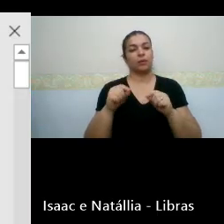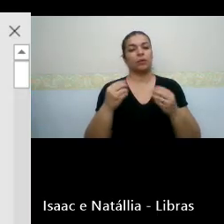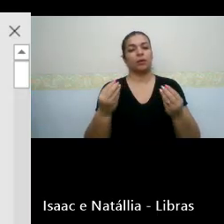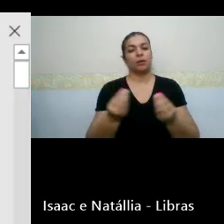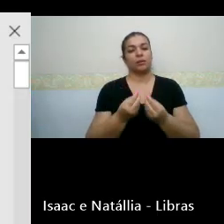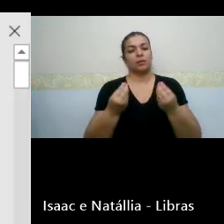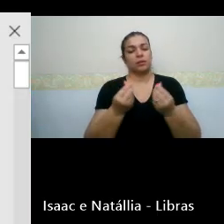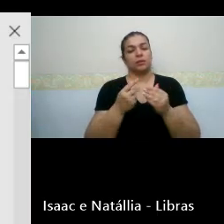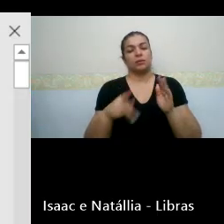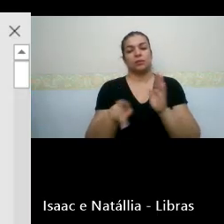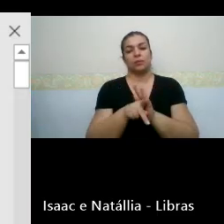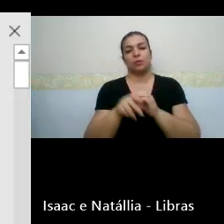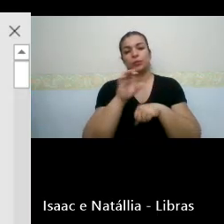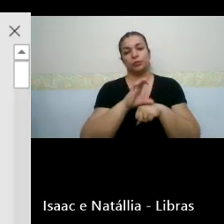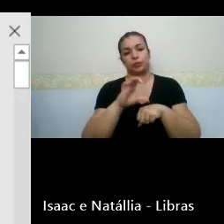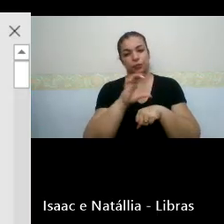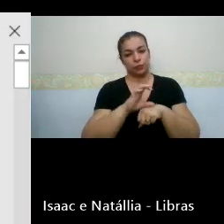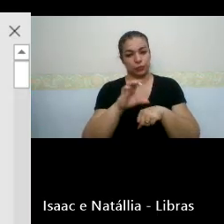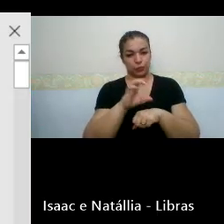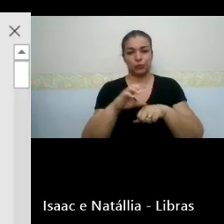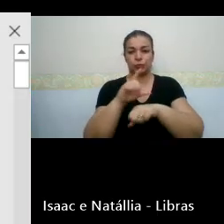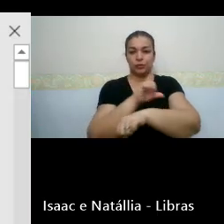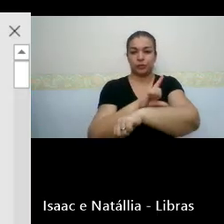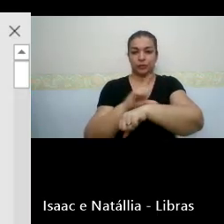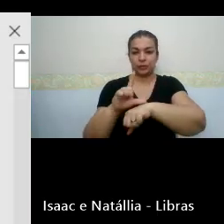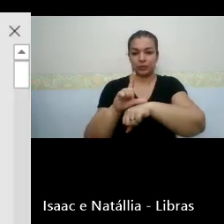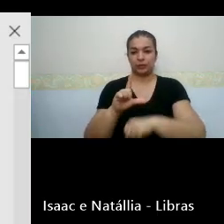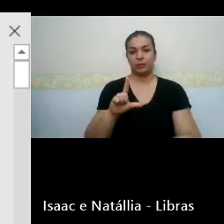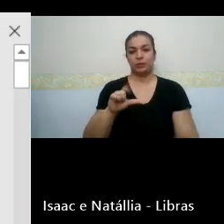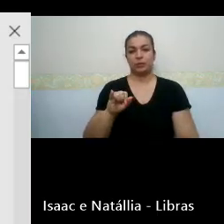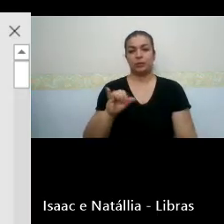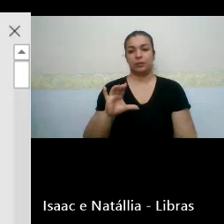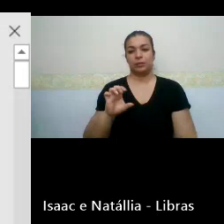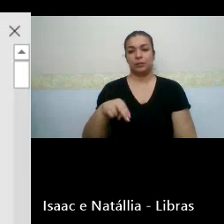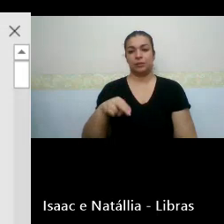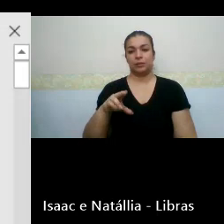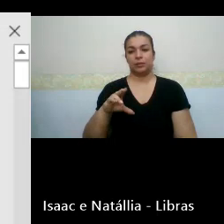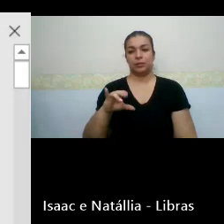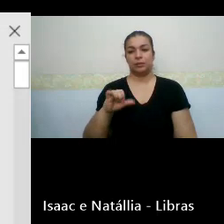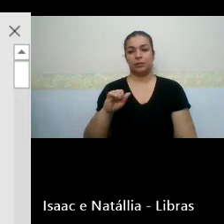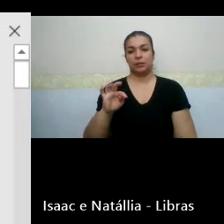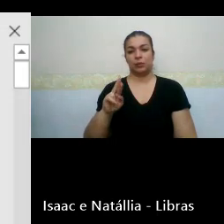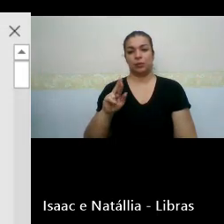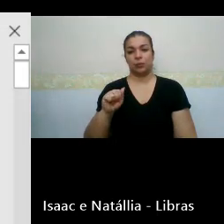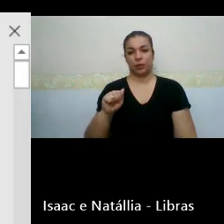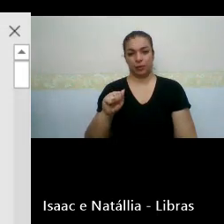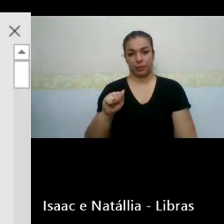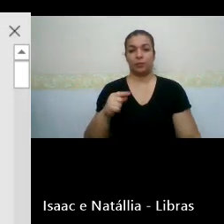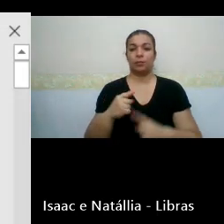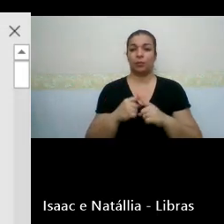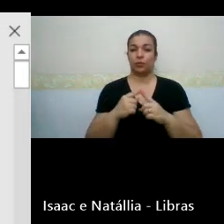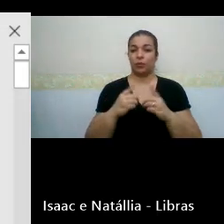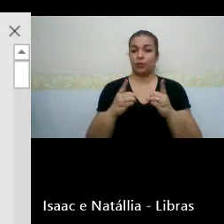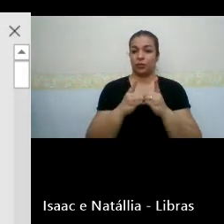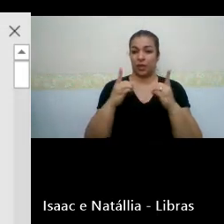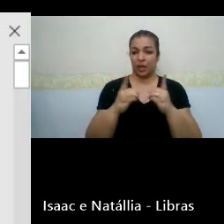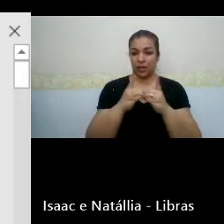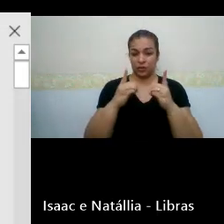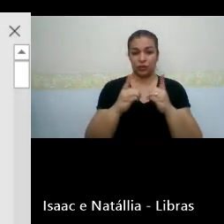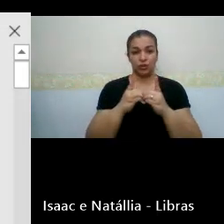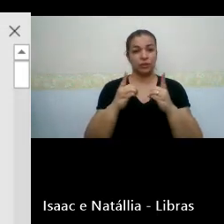cursos de licenciatura. A didática, ela é um recurso, ela é um